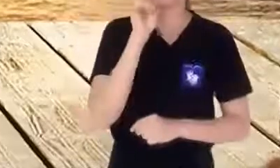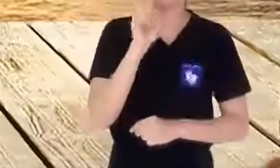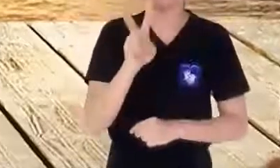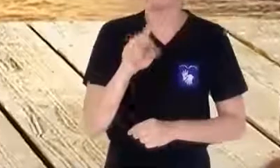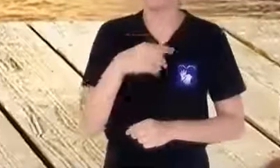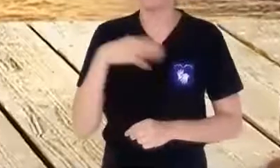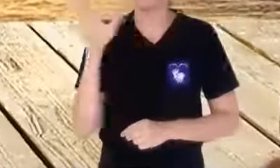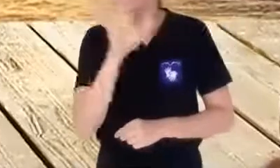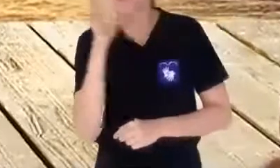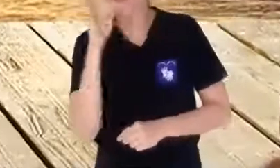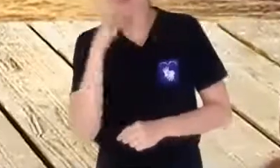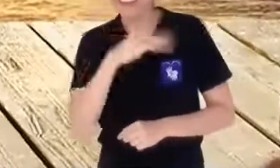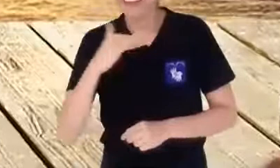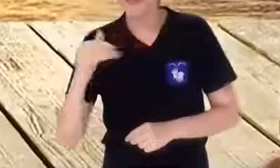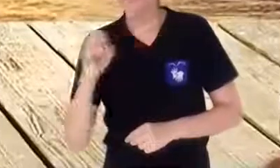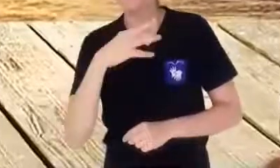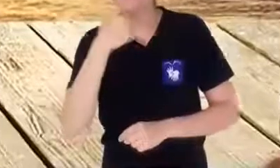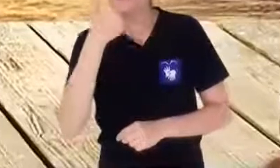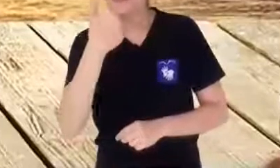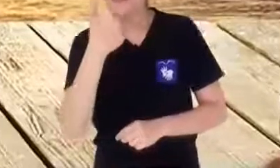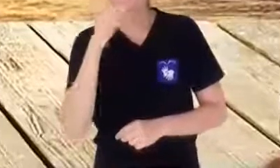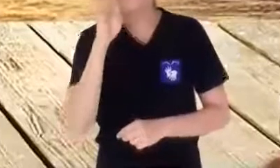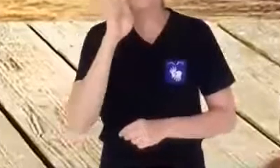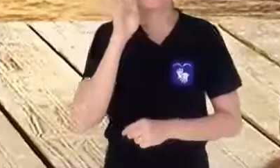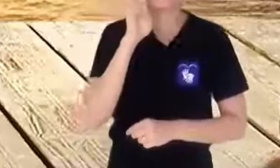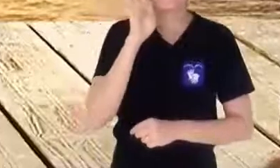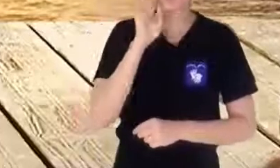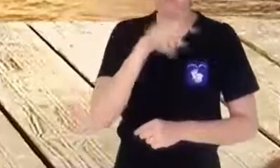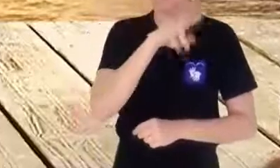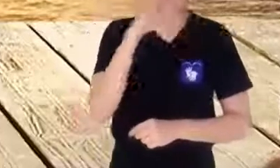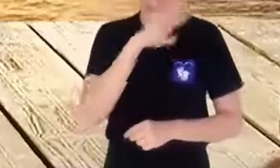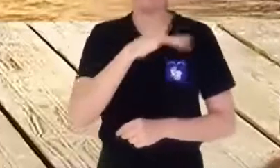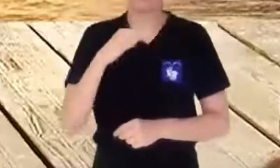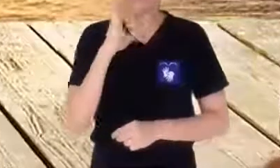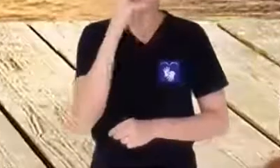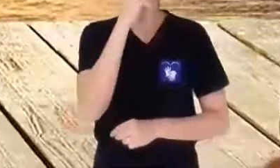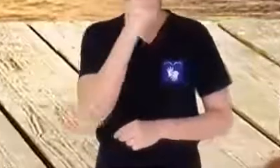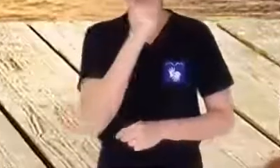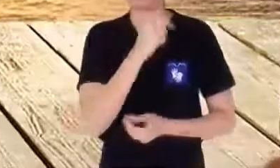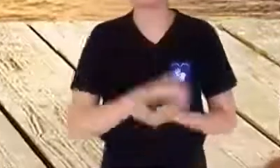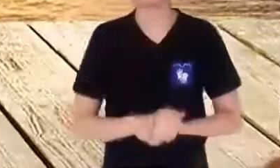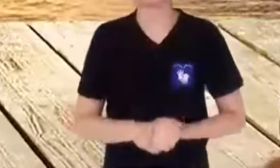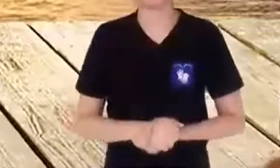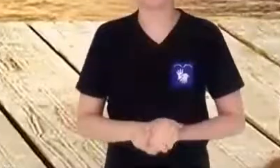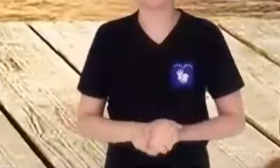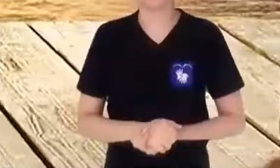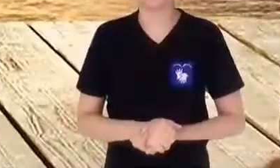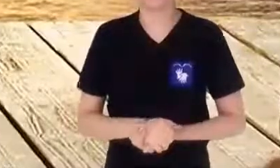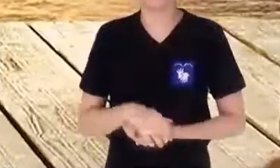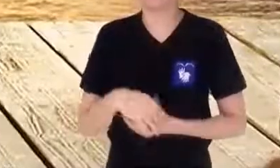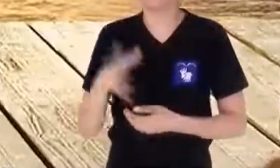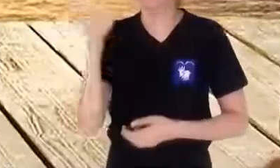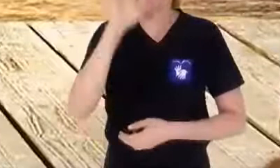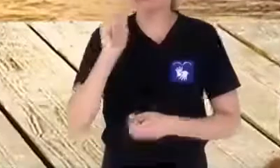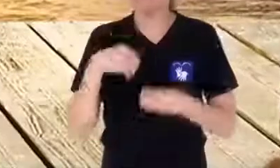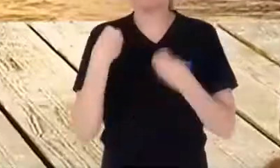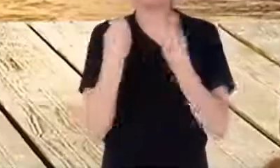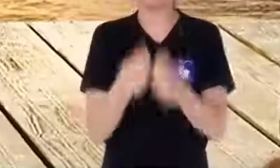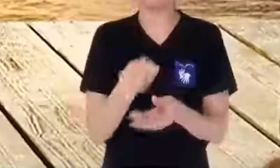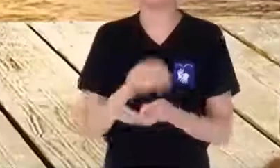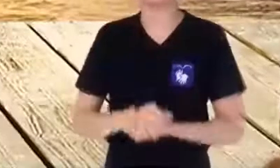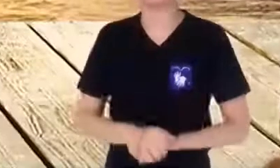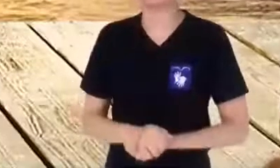bem? Olha, quanta criança bonita. Marujo, seu mapa.